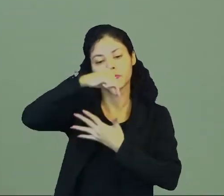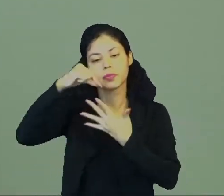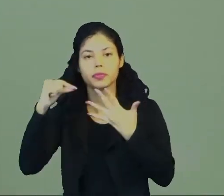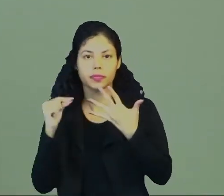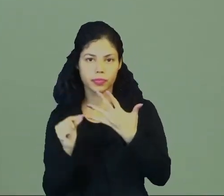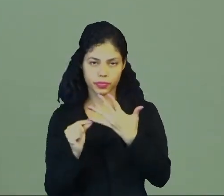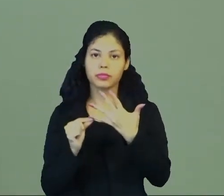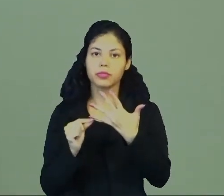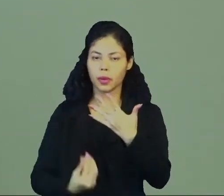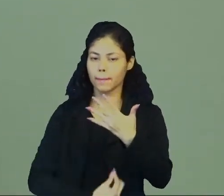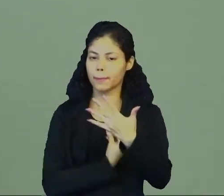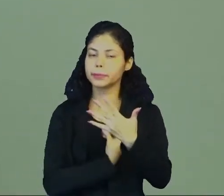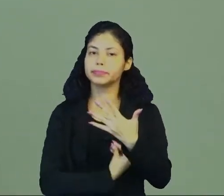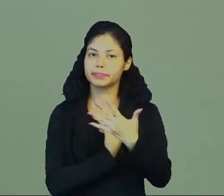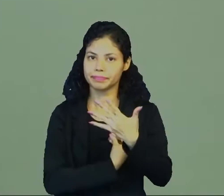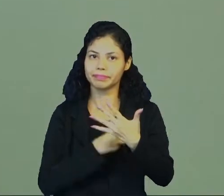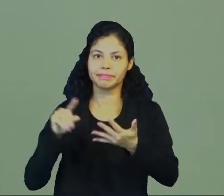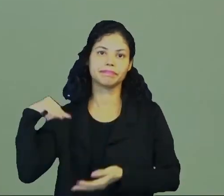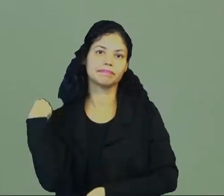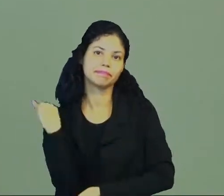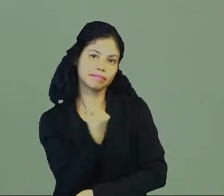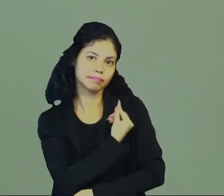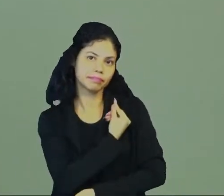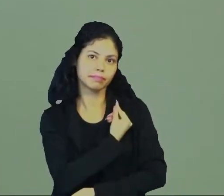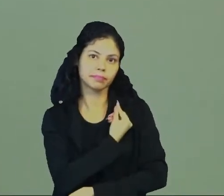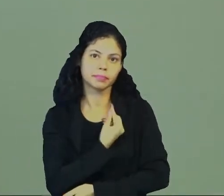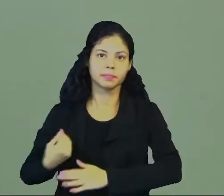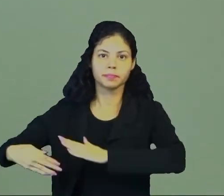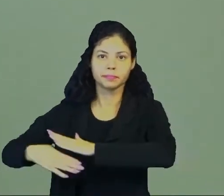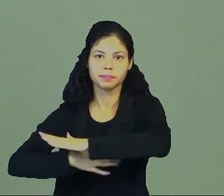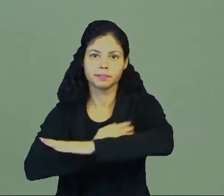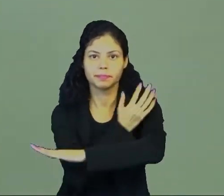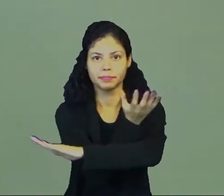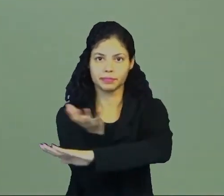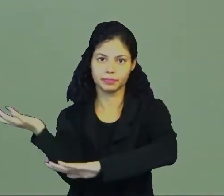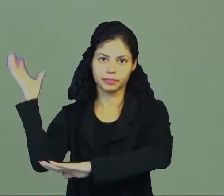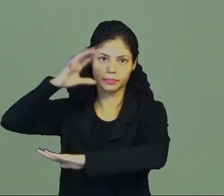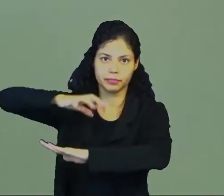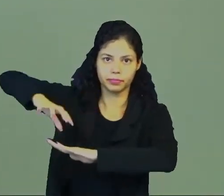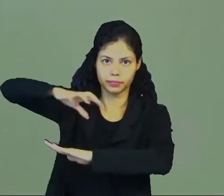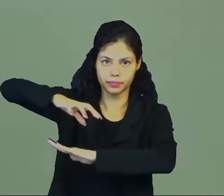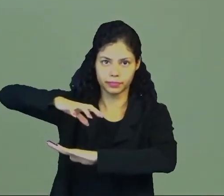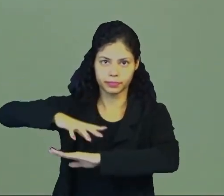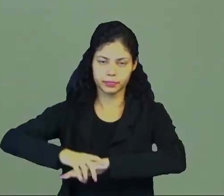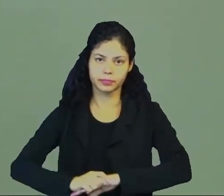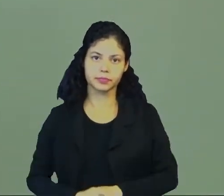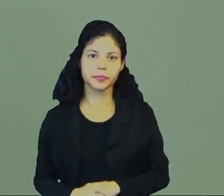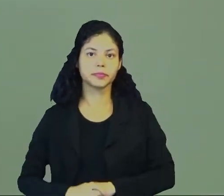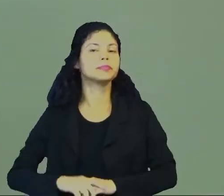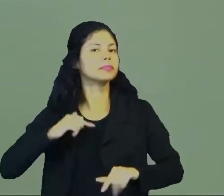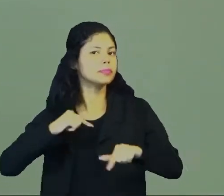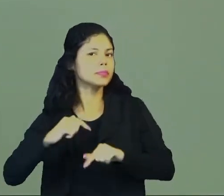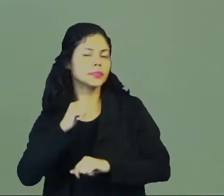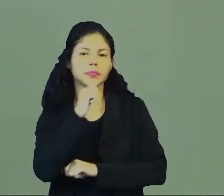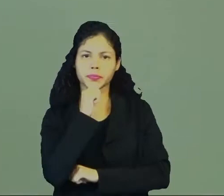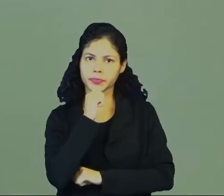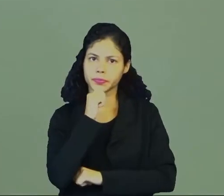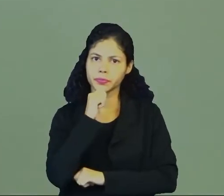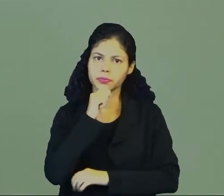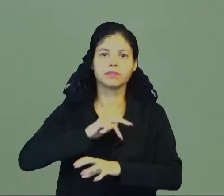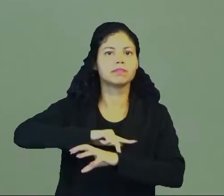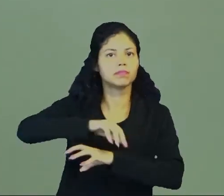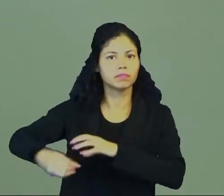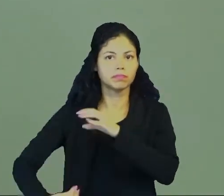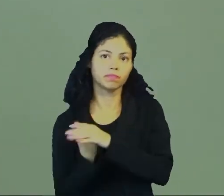5 reinos presentes aí no nosso ecossistema e na nossa biosfera. E para trabalhar a biodiversidade,